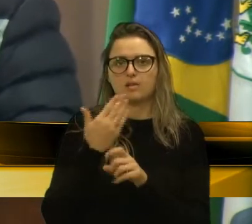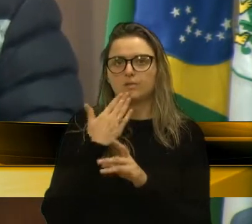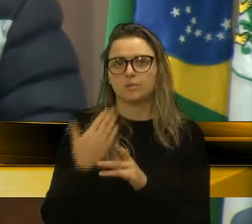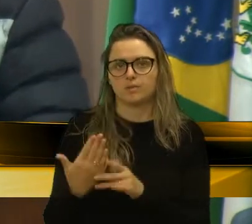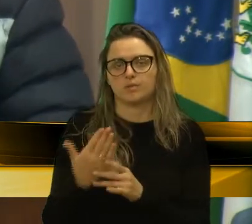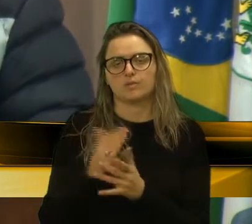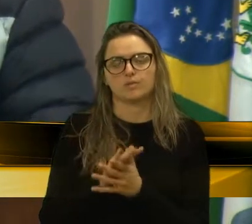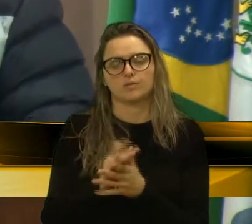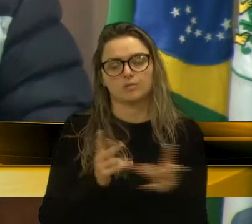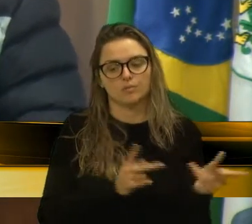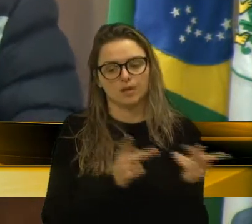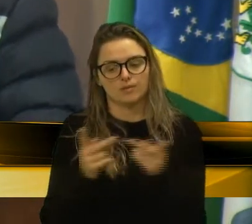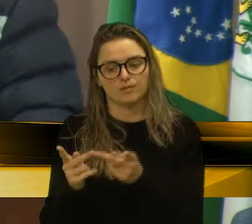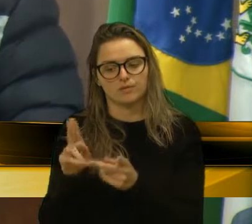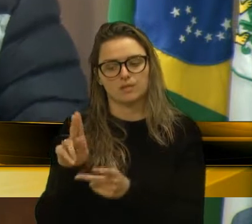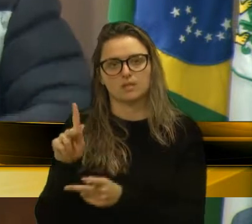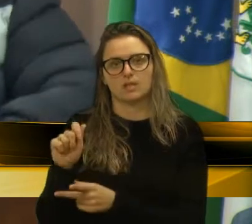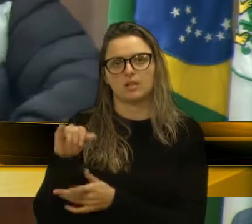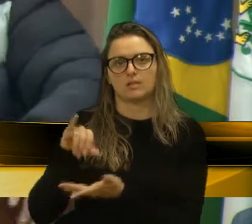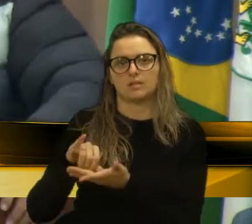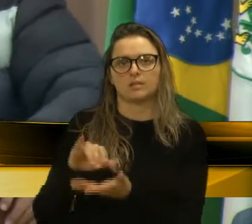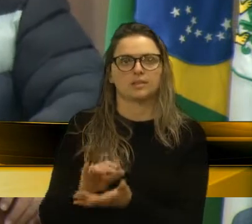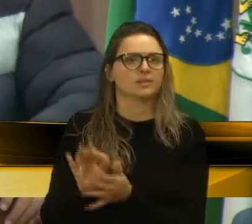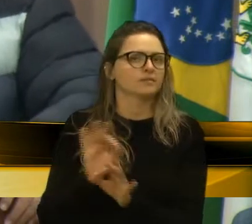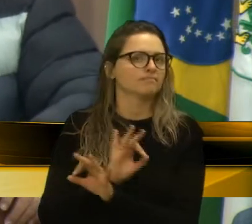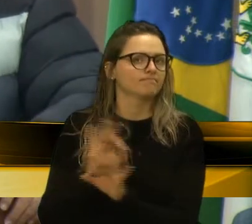desde a solicitação, desde o ano passado,